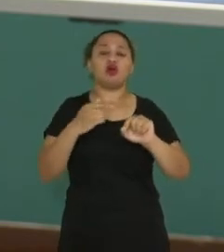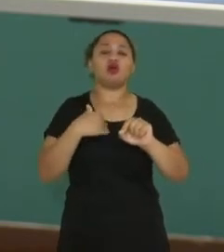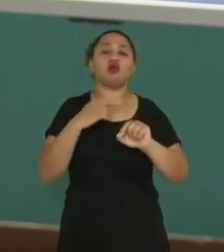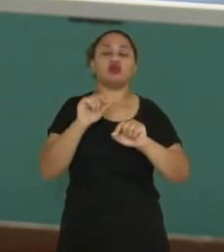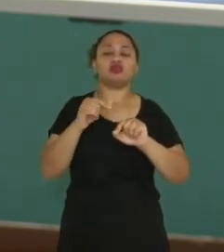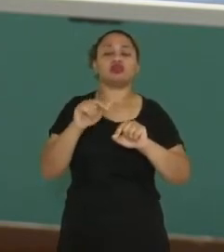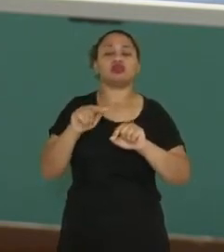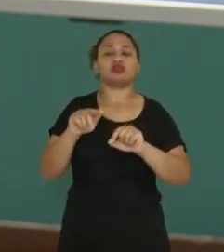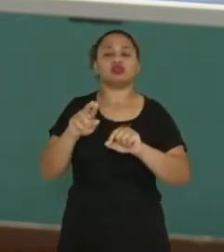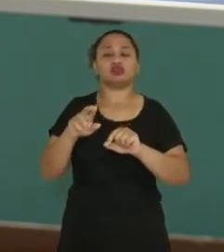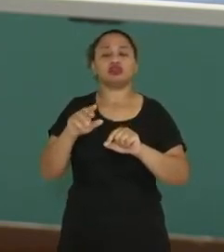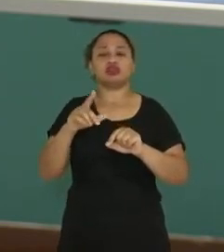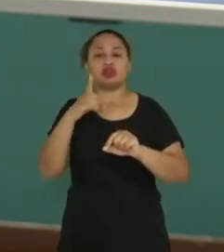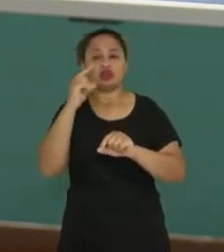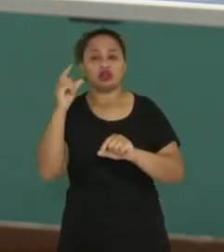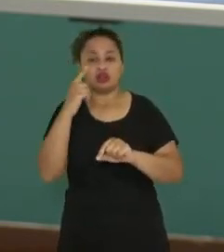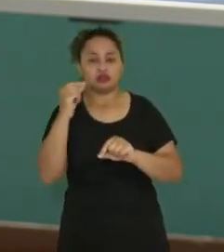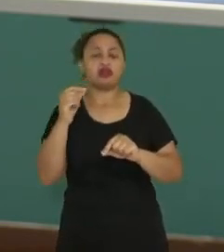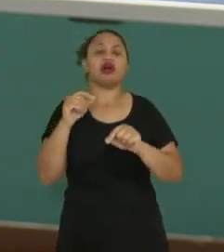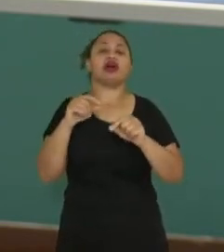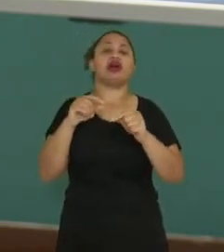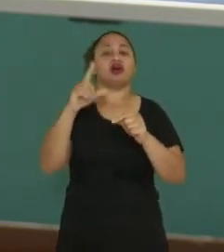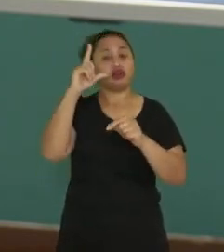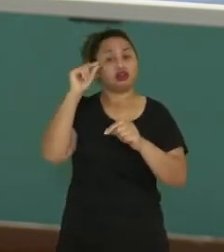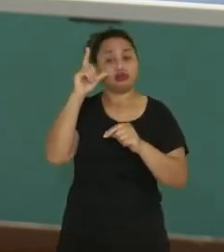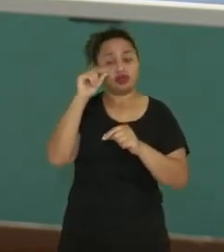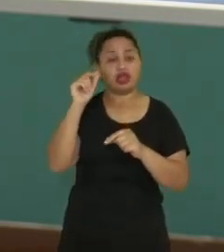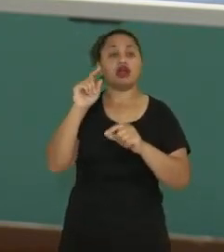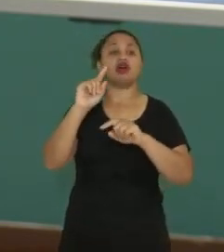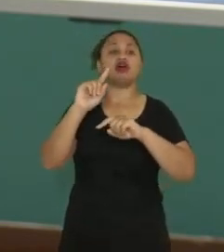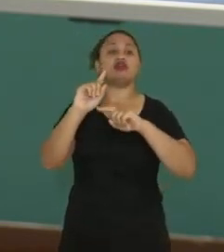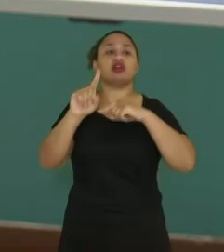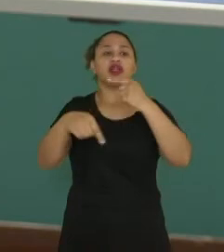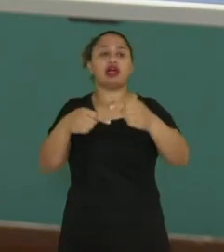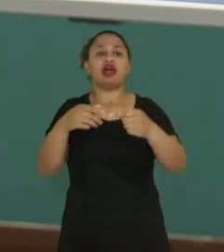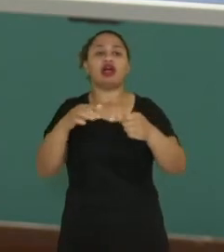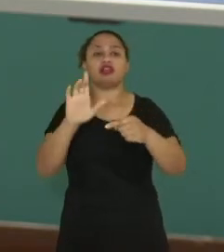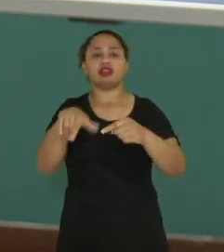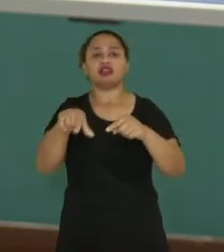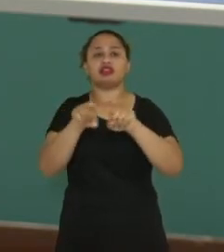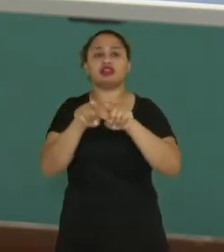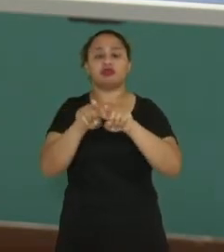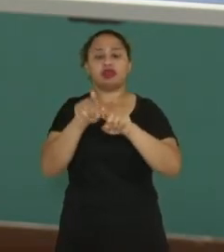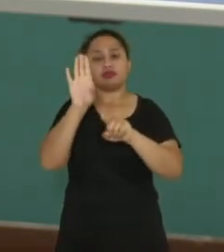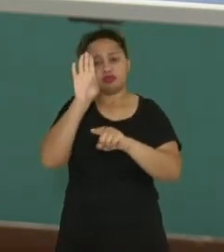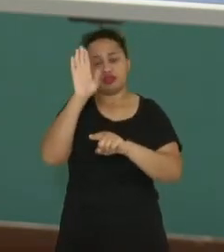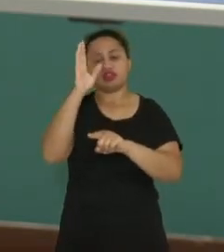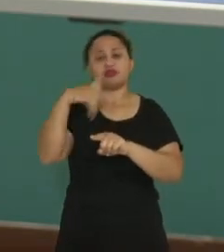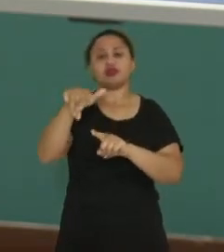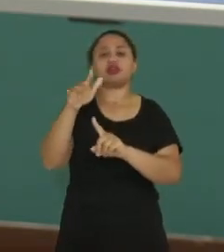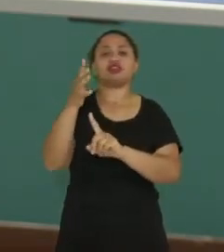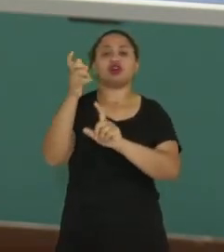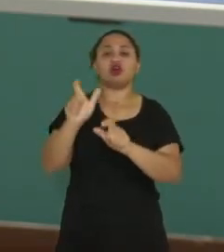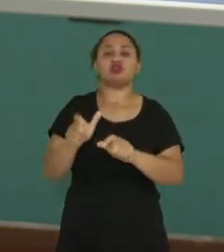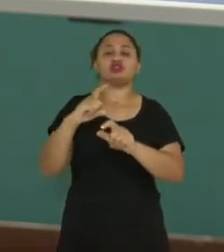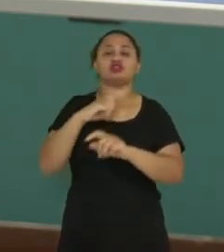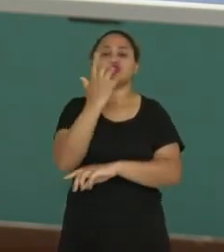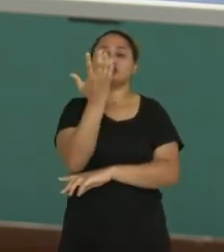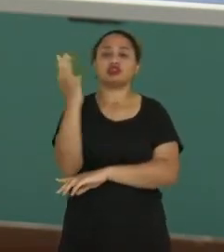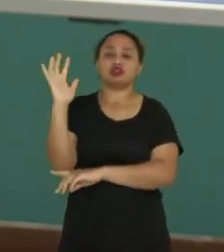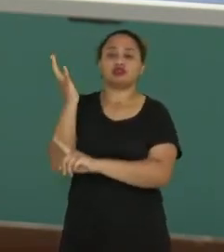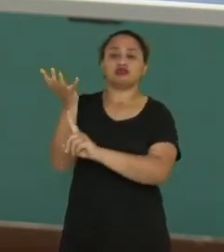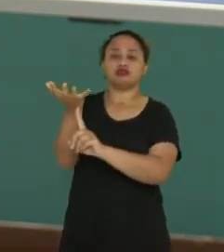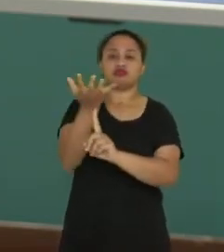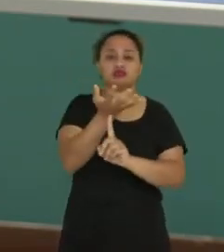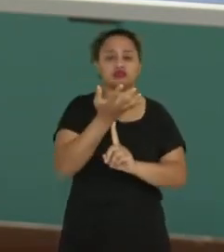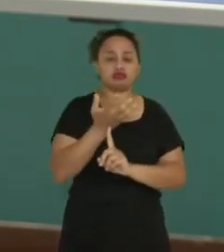segundo Planalto Paranaense, até ali por volta do final do século XIX, preferencialmente sobre as florestas de araucária,